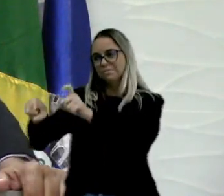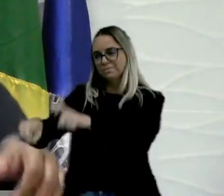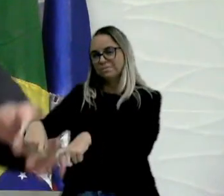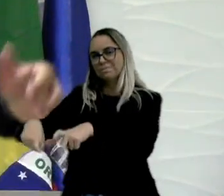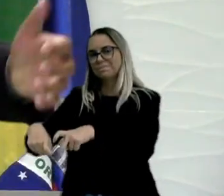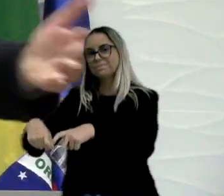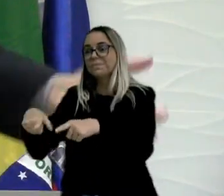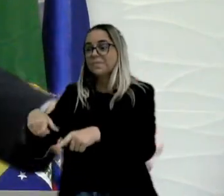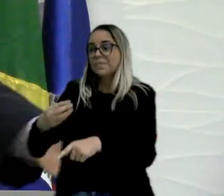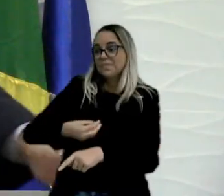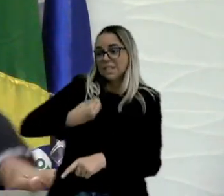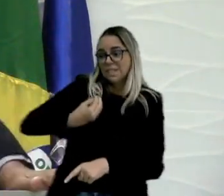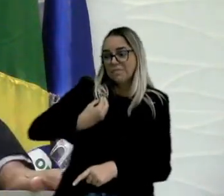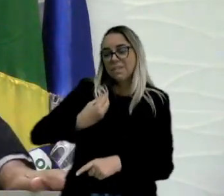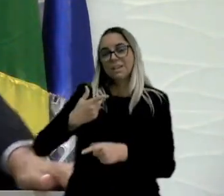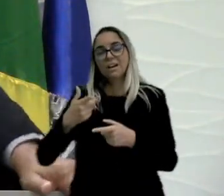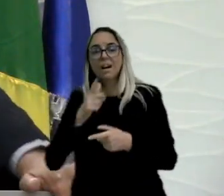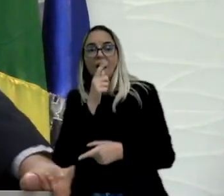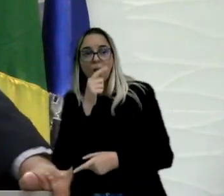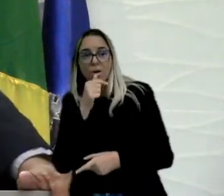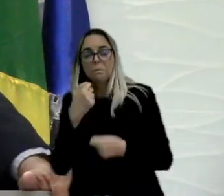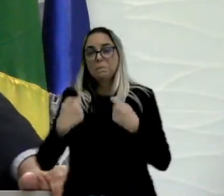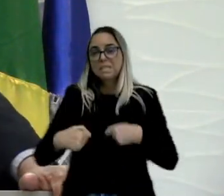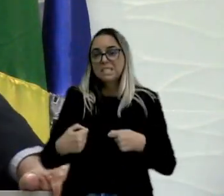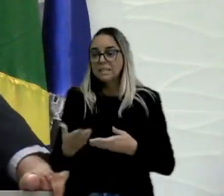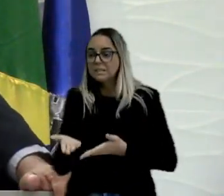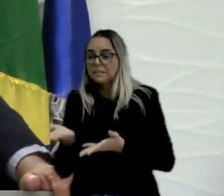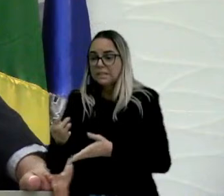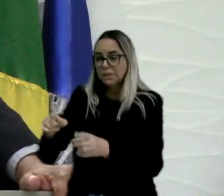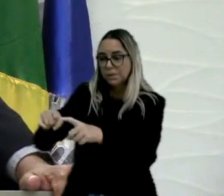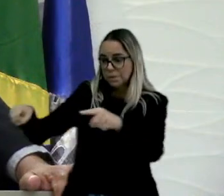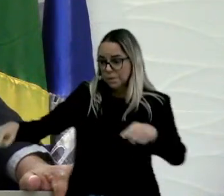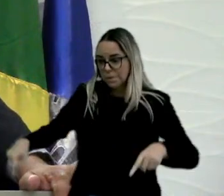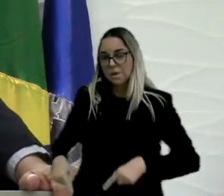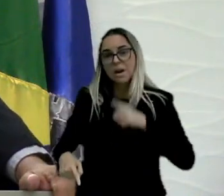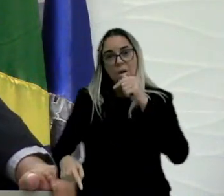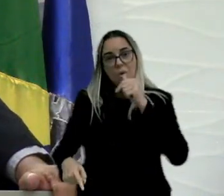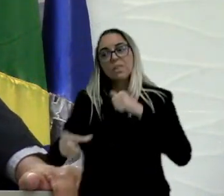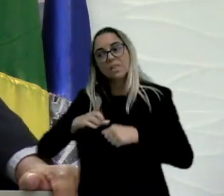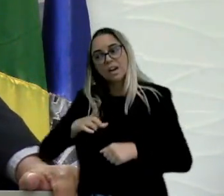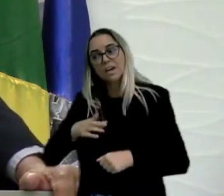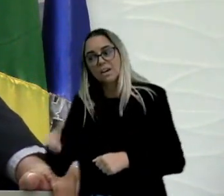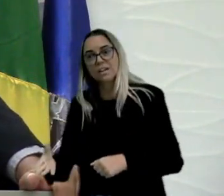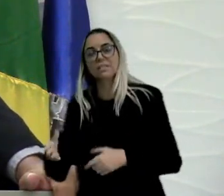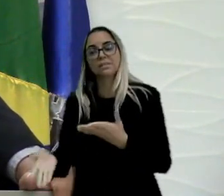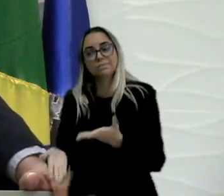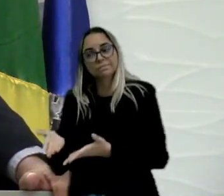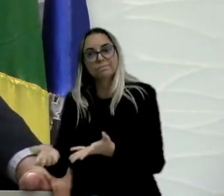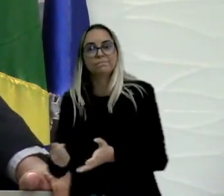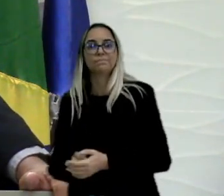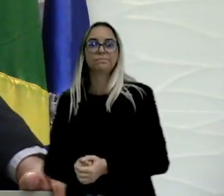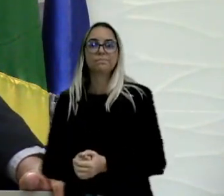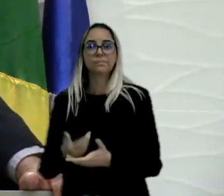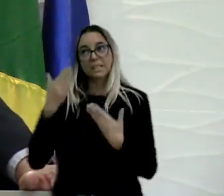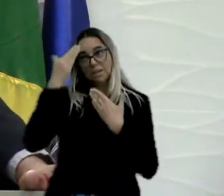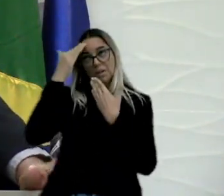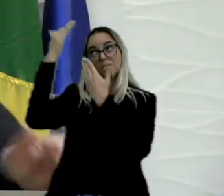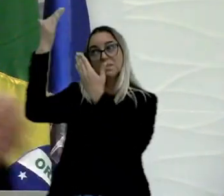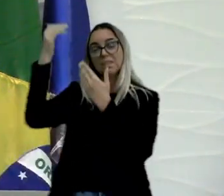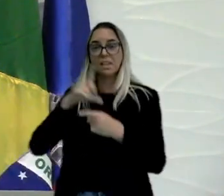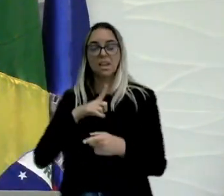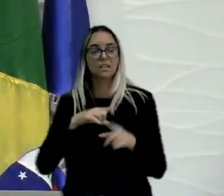de que precisa de água quem tem seus Barreiros grande é bom mas tem os que não tem Barreiro graças a Deus tem essa